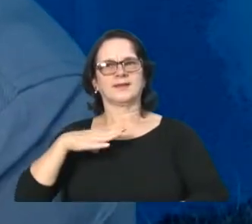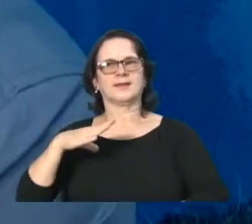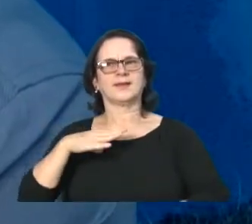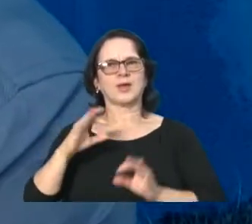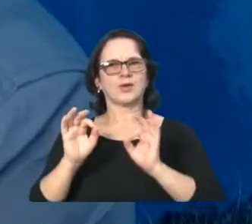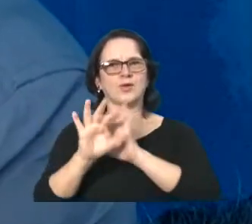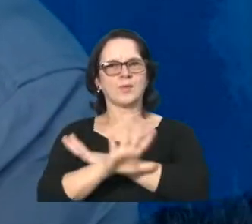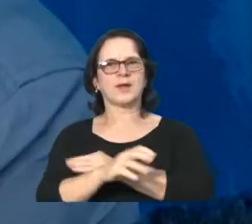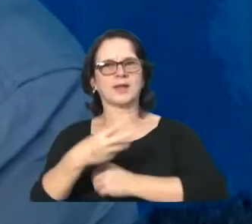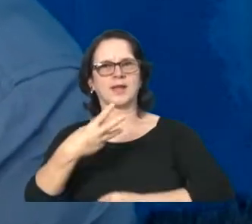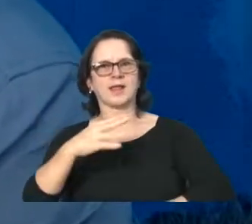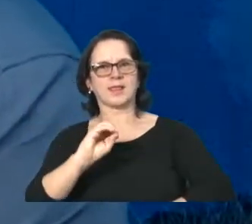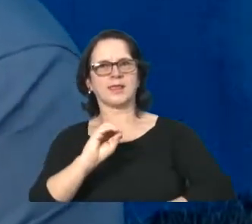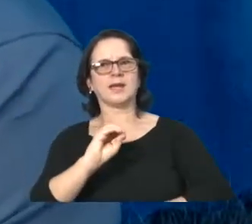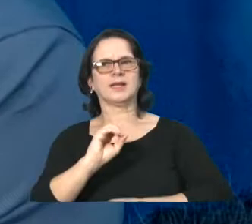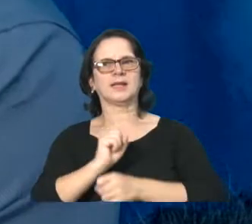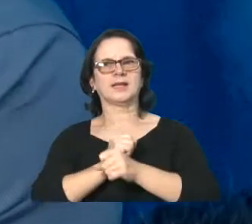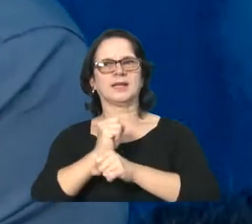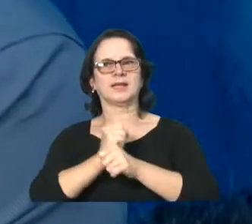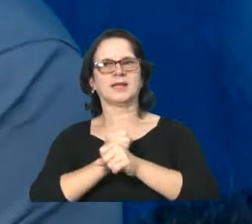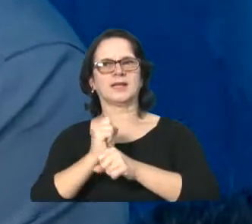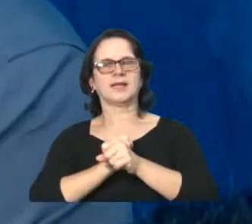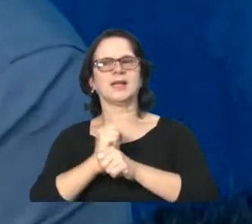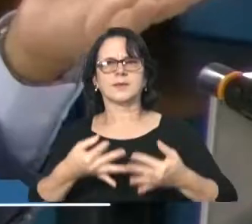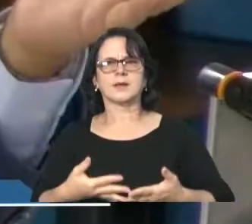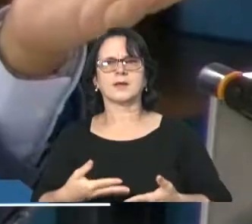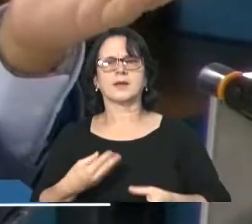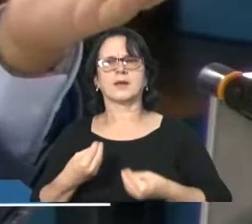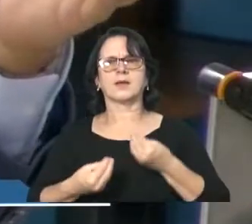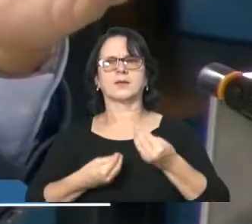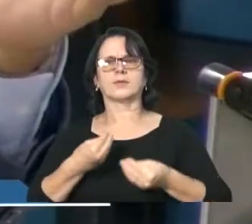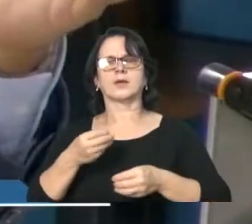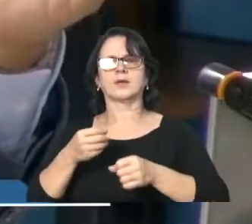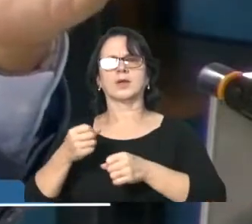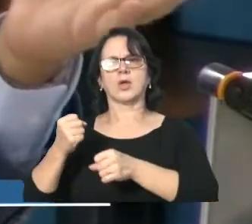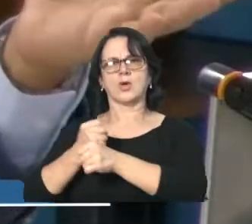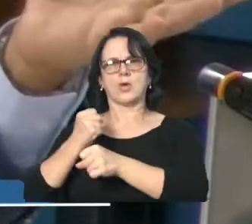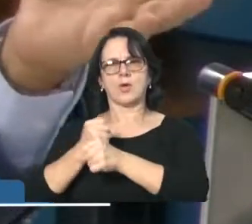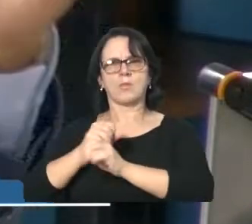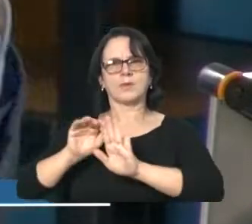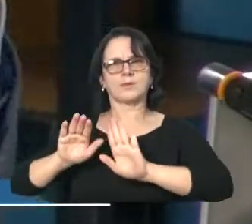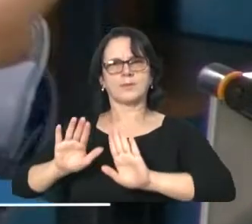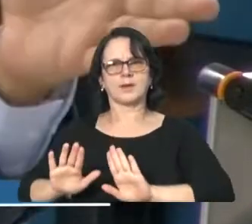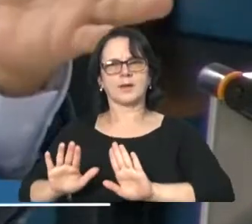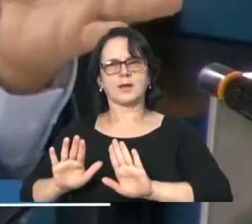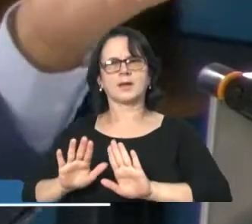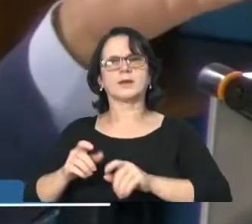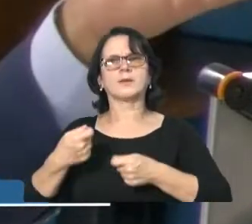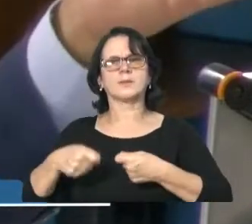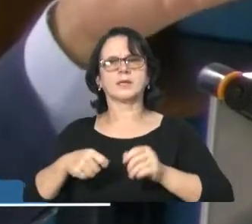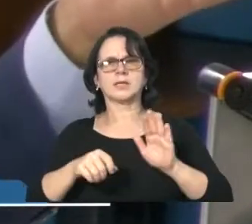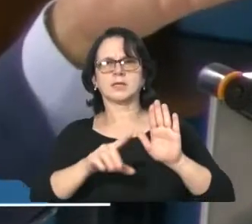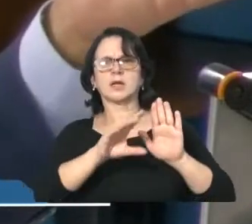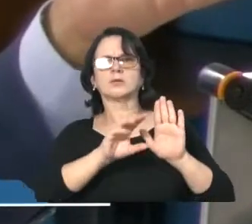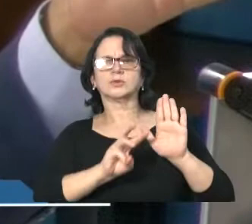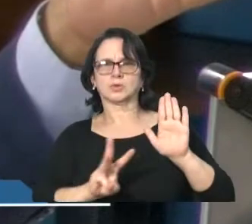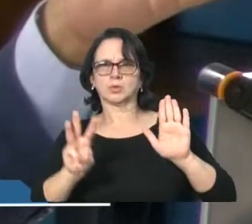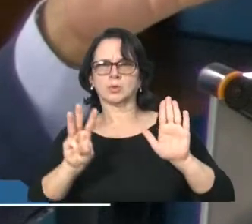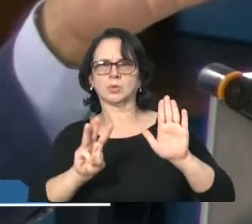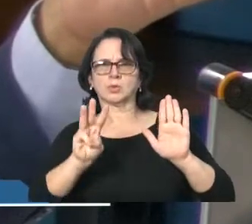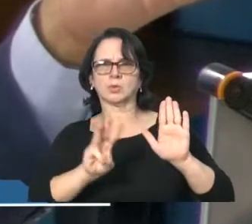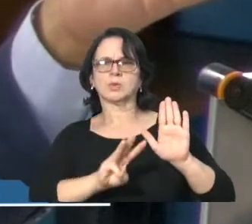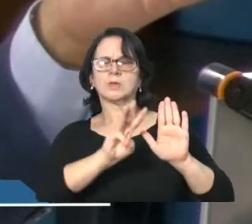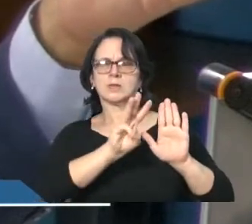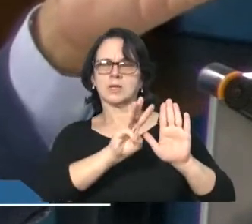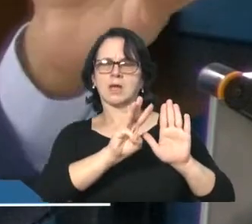prestados ao meio ambiente o vereador apresentou também um requerimento para proceder o Audi tamento das